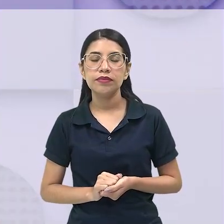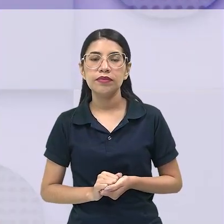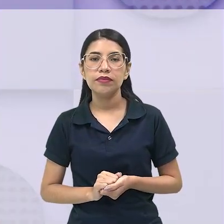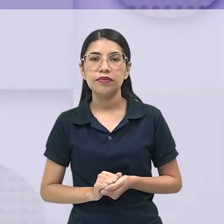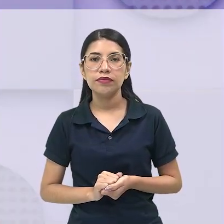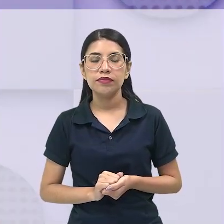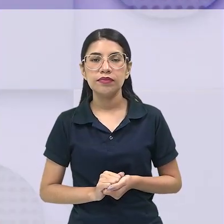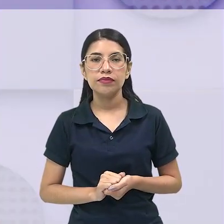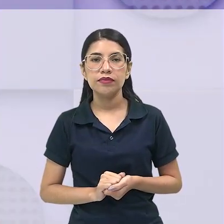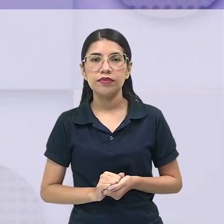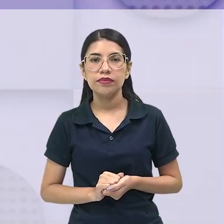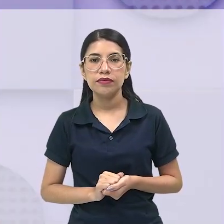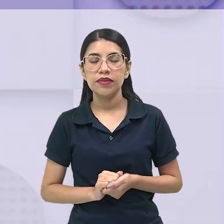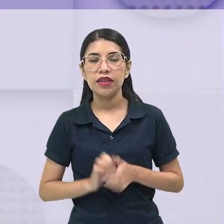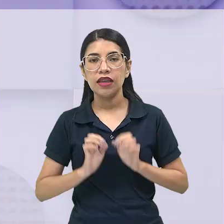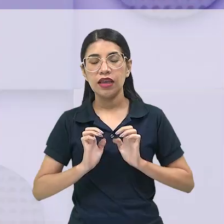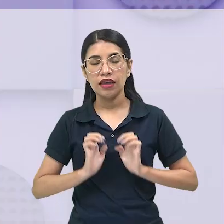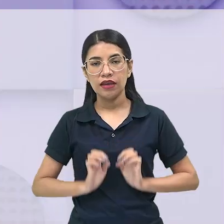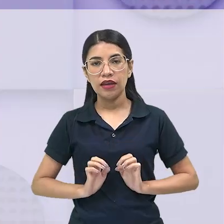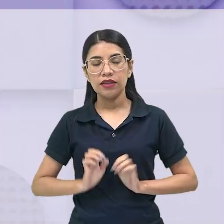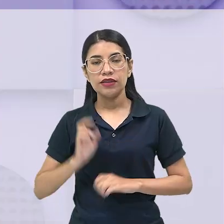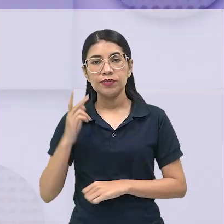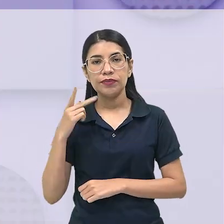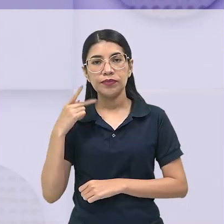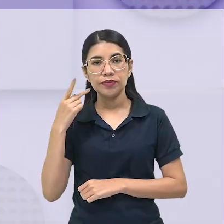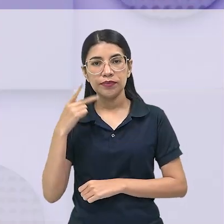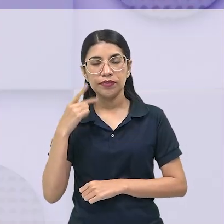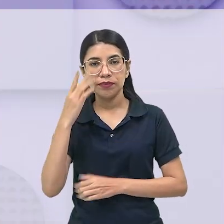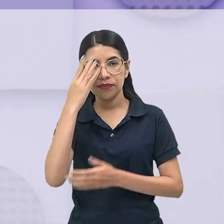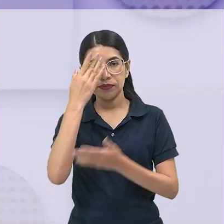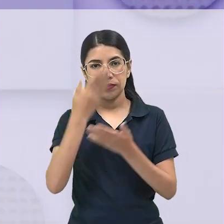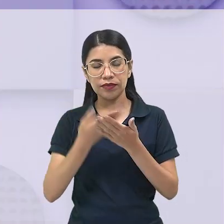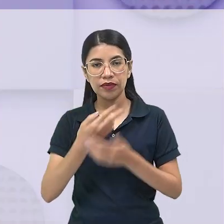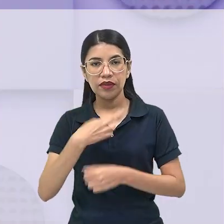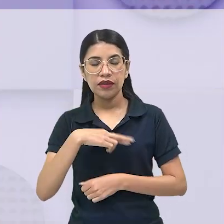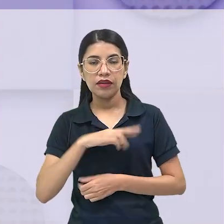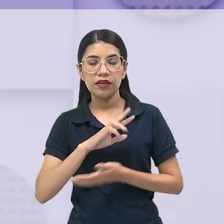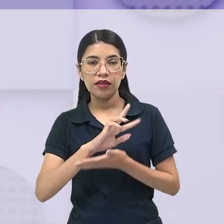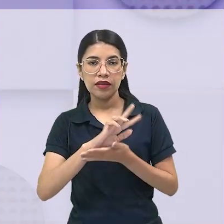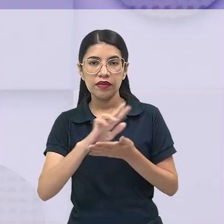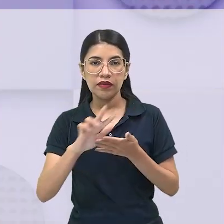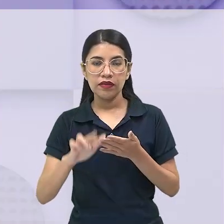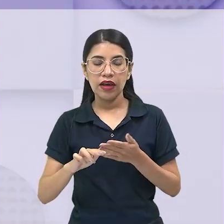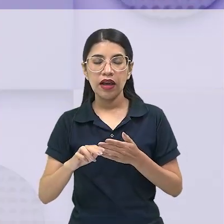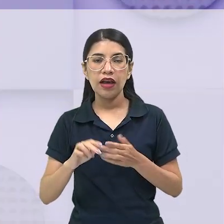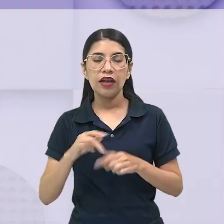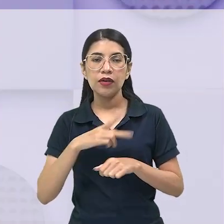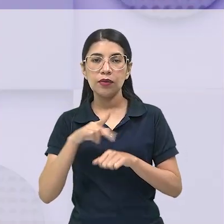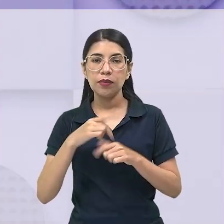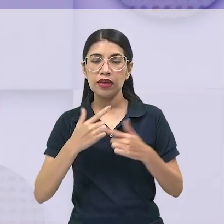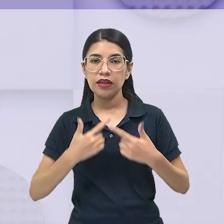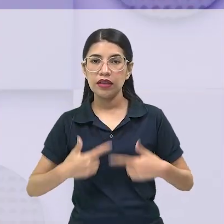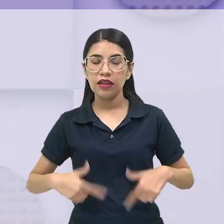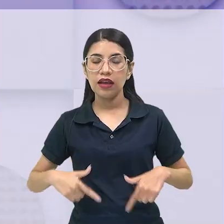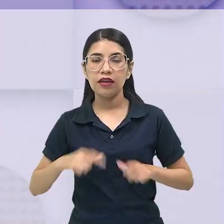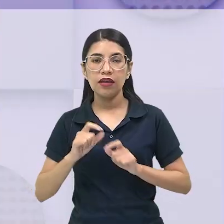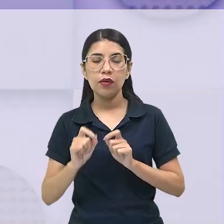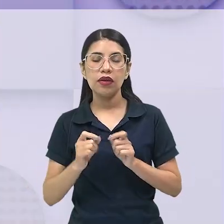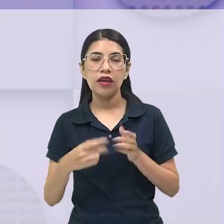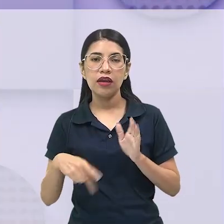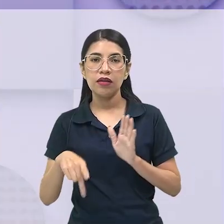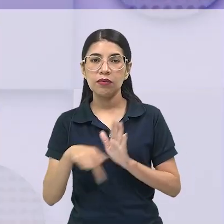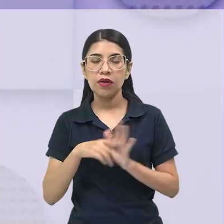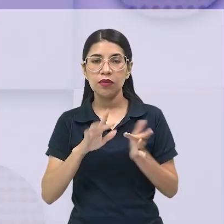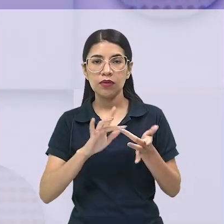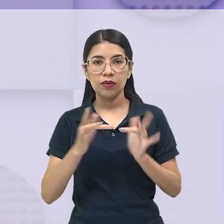Ética, política, crenças religiosas e Estado laico são parte do